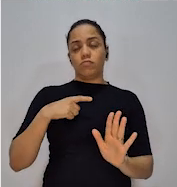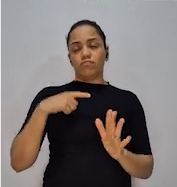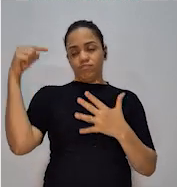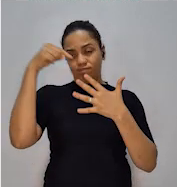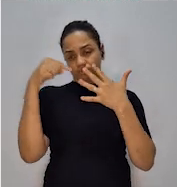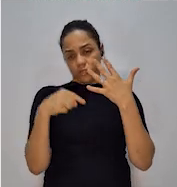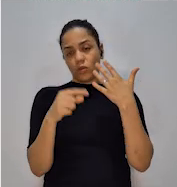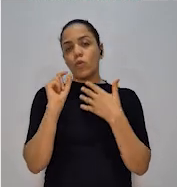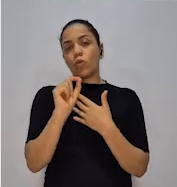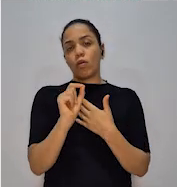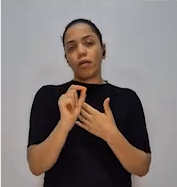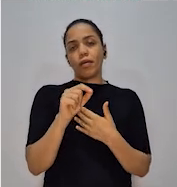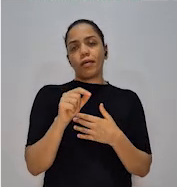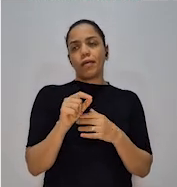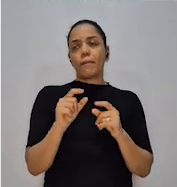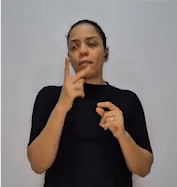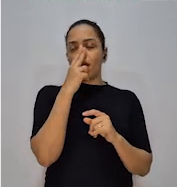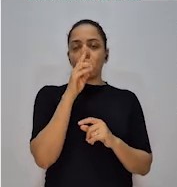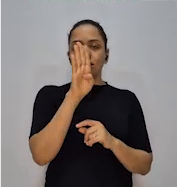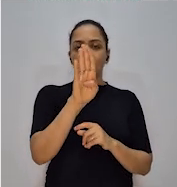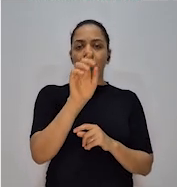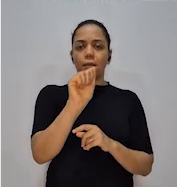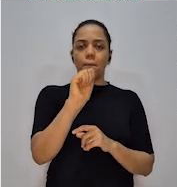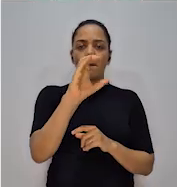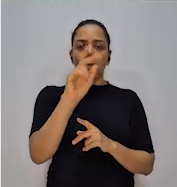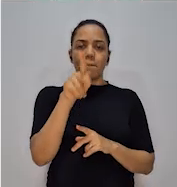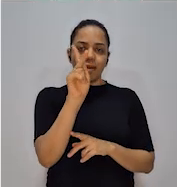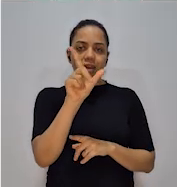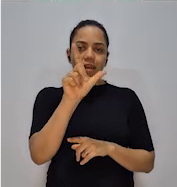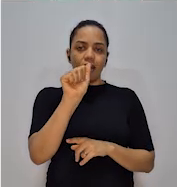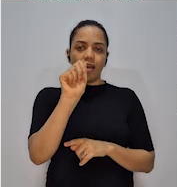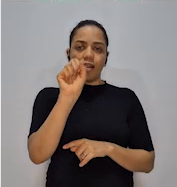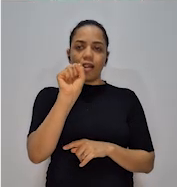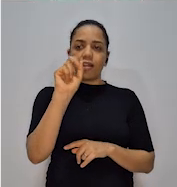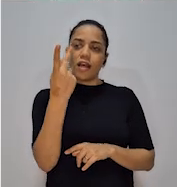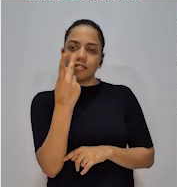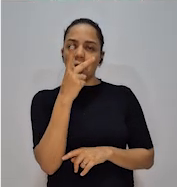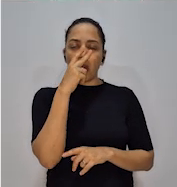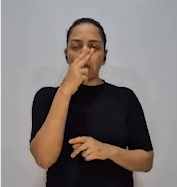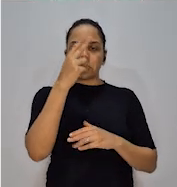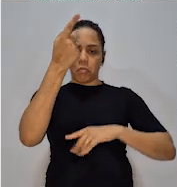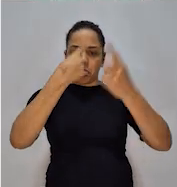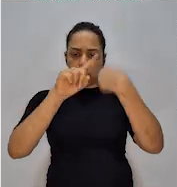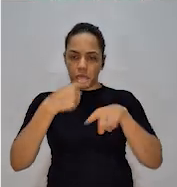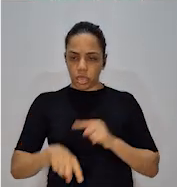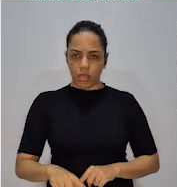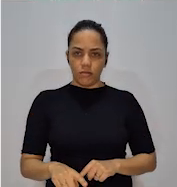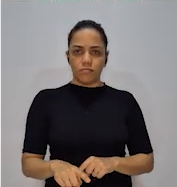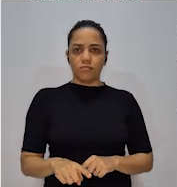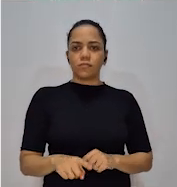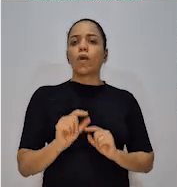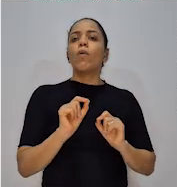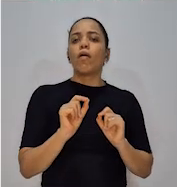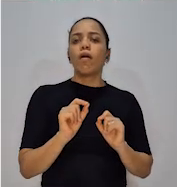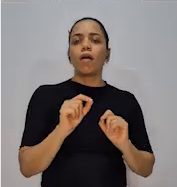vivendo o efeito backlash, que a gente chama de efeito rebote. É como se a gente pudesse voltar para trás, né? Que é uma reação negativa às